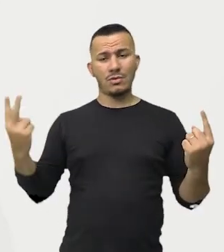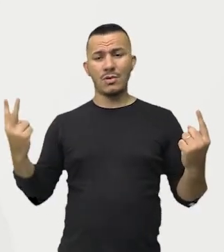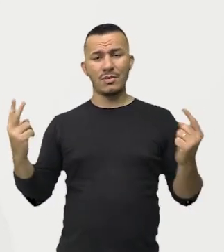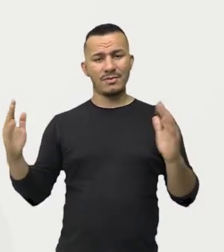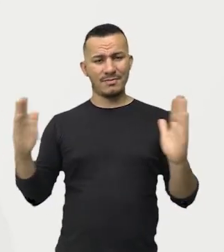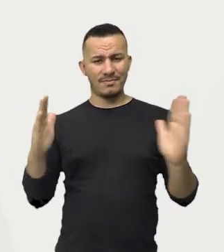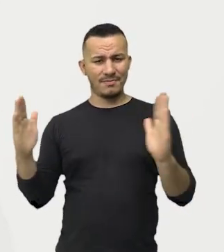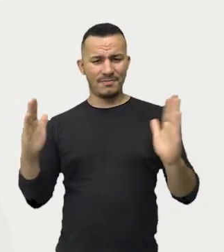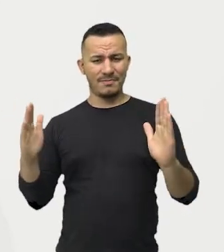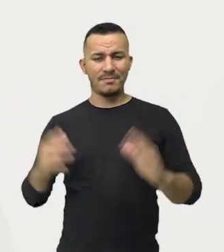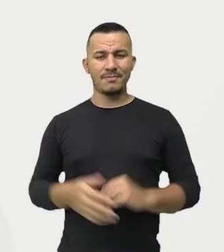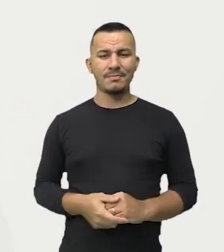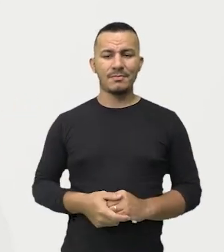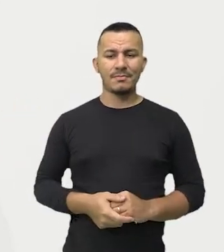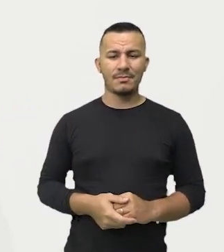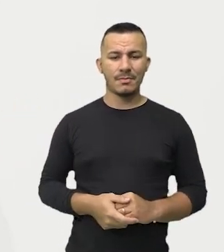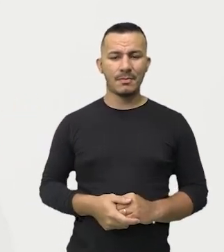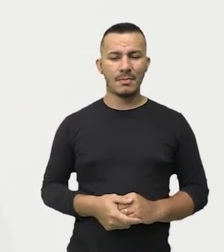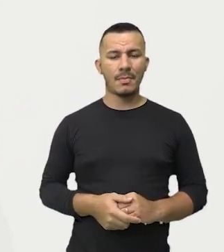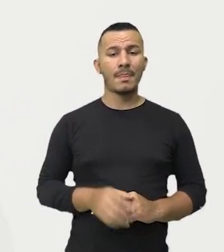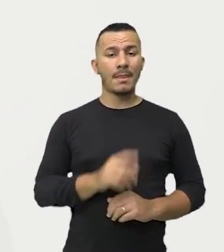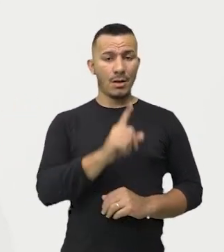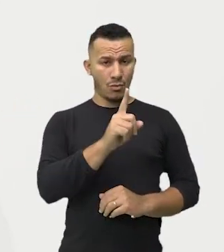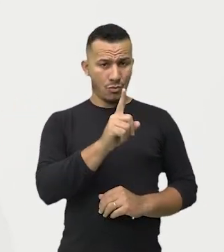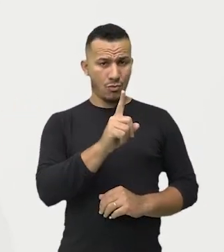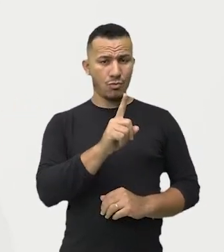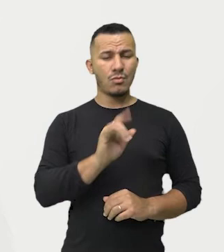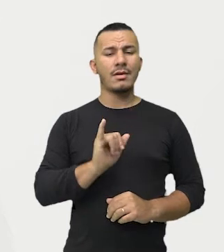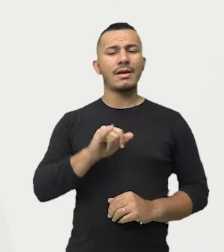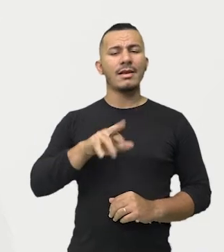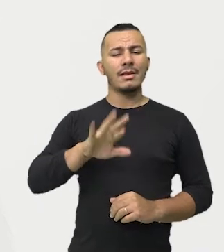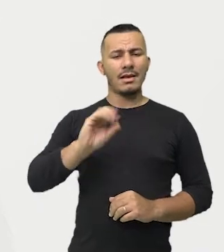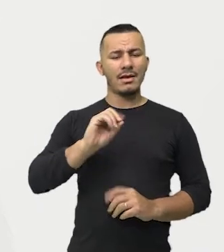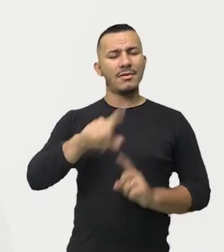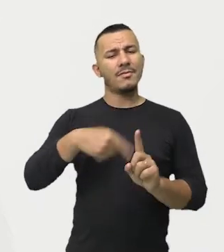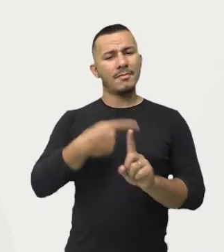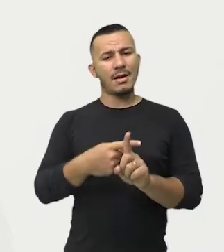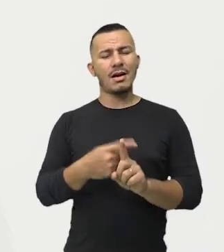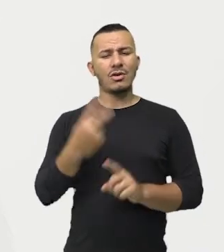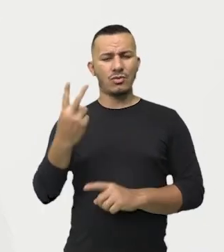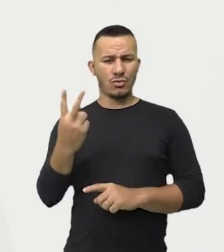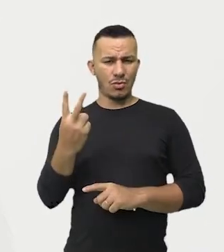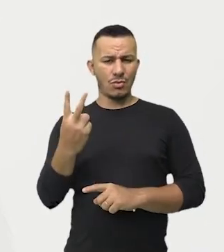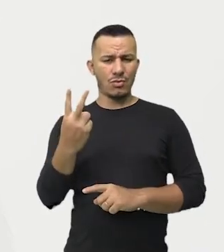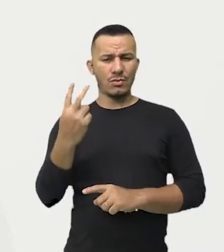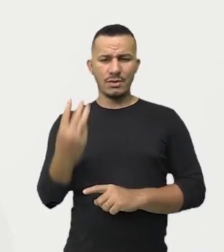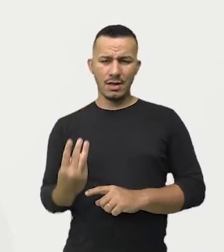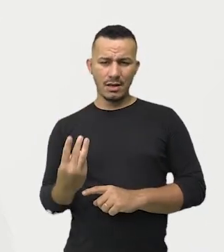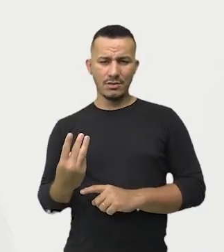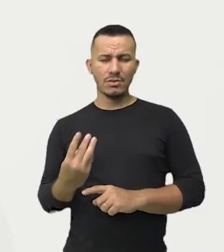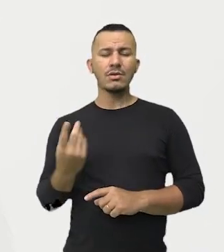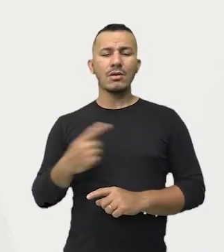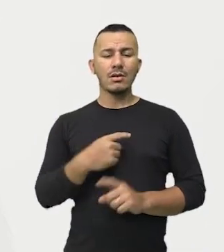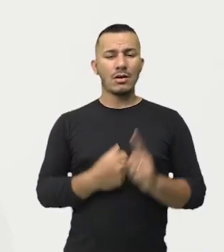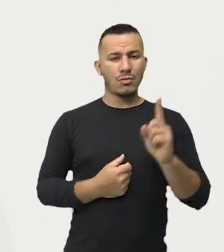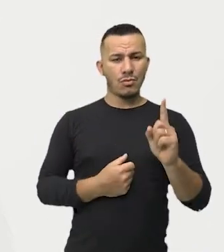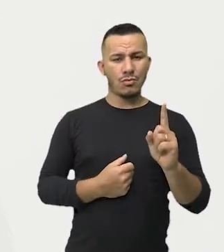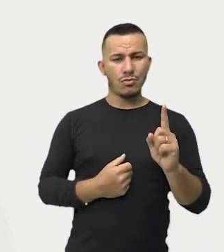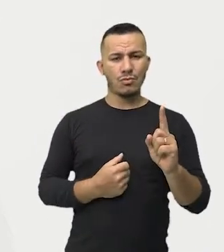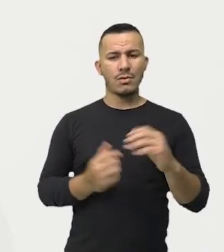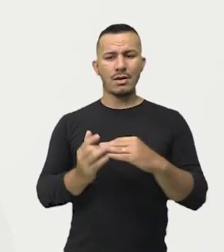e 2. Eu estou falando de 1 inteiro mais 2 terços. Então, está localizado entre 1 e